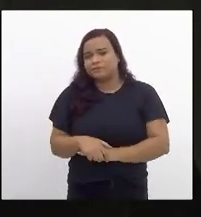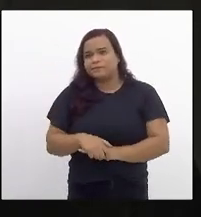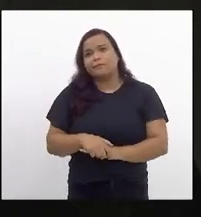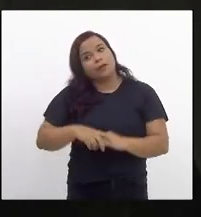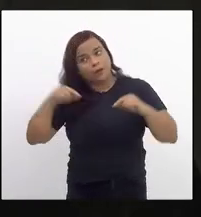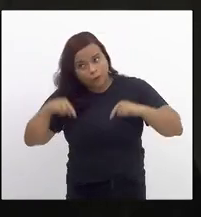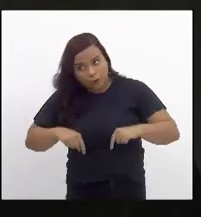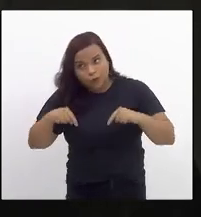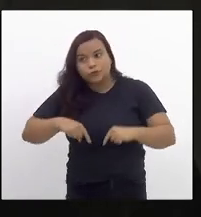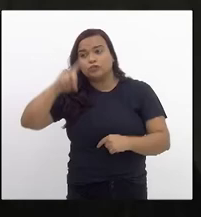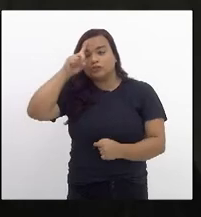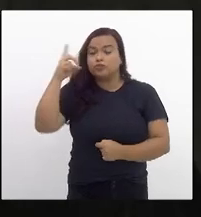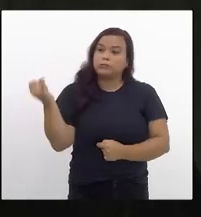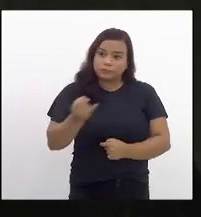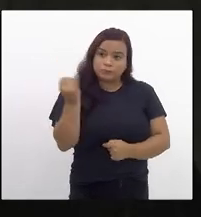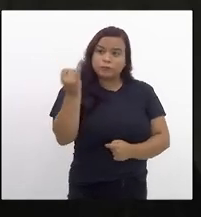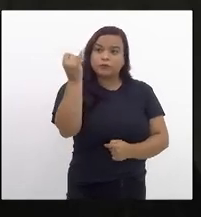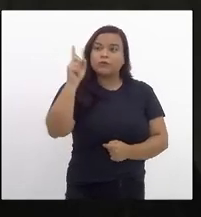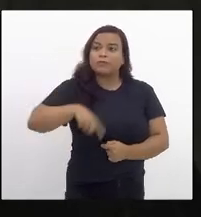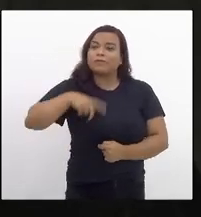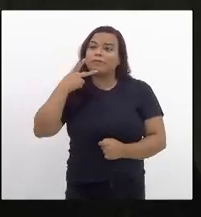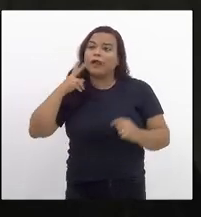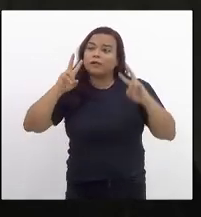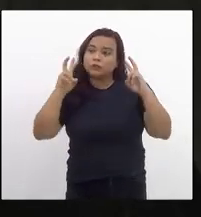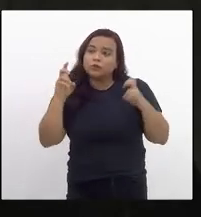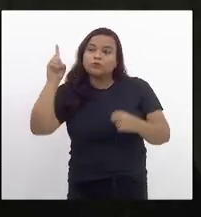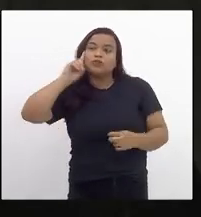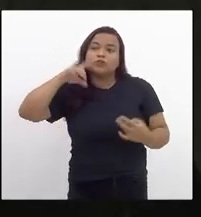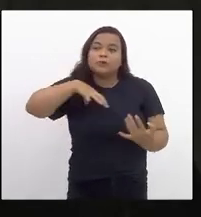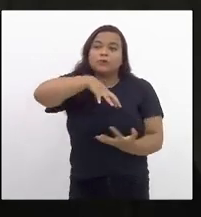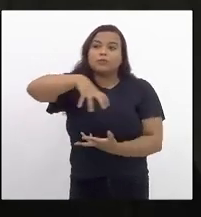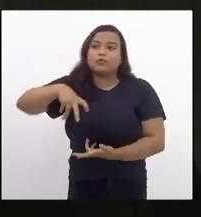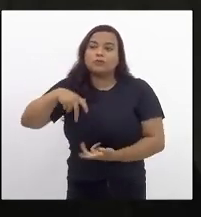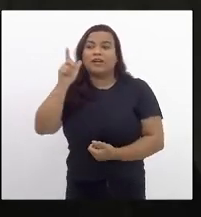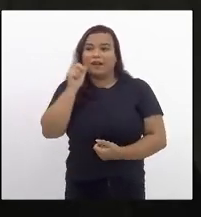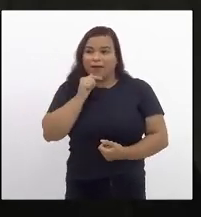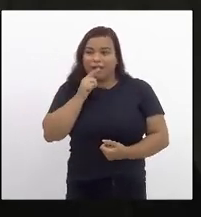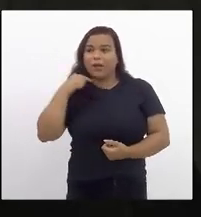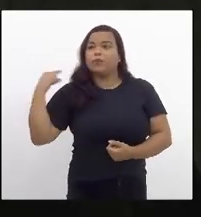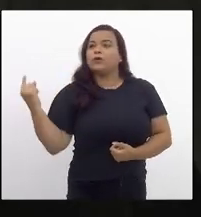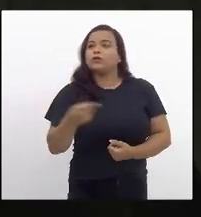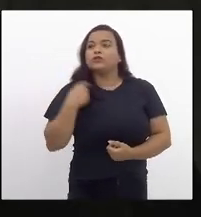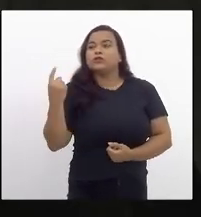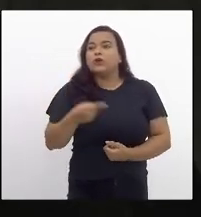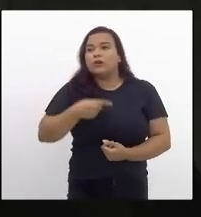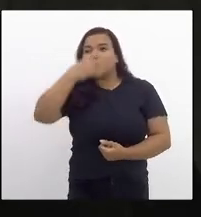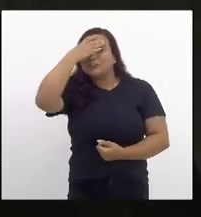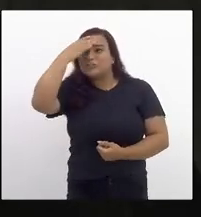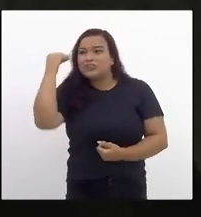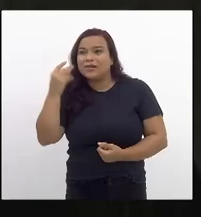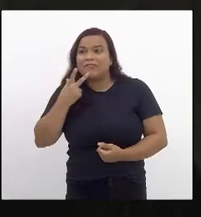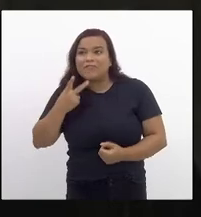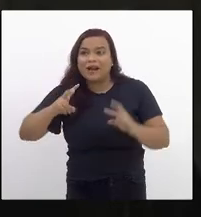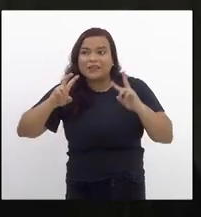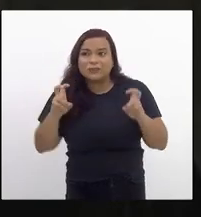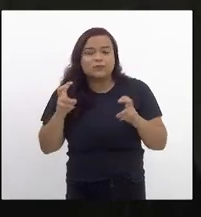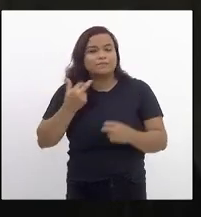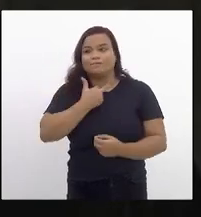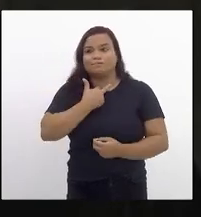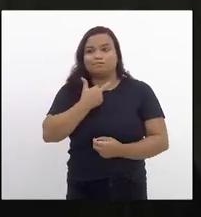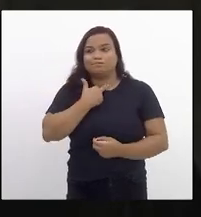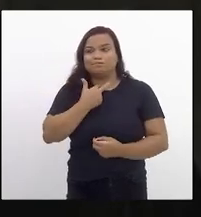um dia muito importante falando do Dia Mundial da Água nós não poderíamos deixar de abordar também